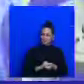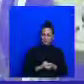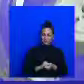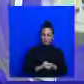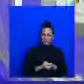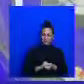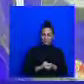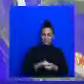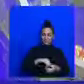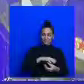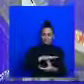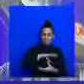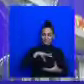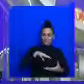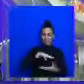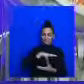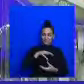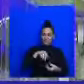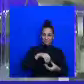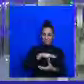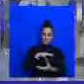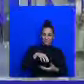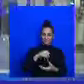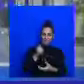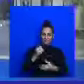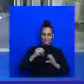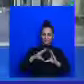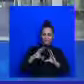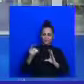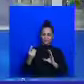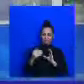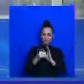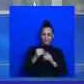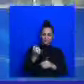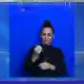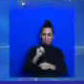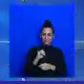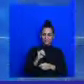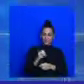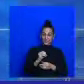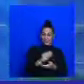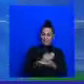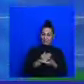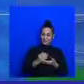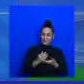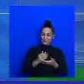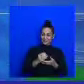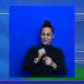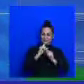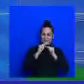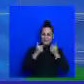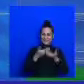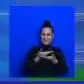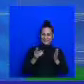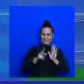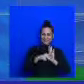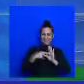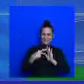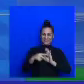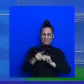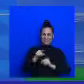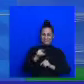gol do carregado embaralhando 80 bolas numeradas de 01 a 80 tá começando Boa sorte pra